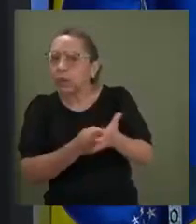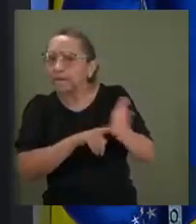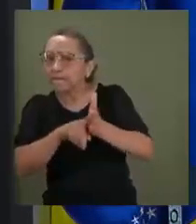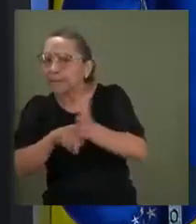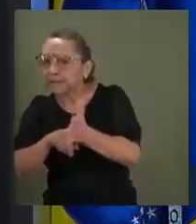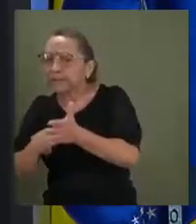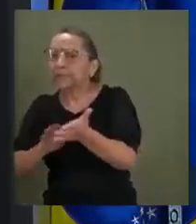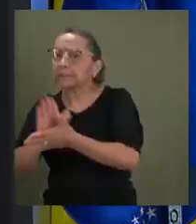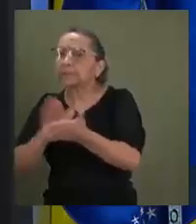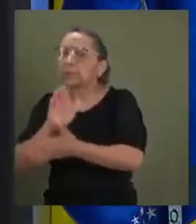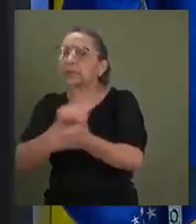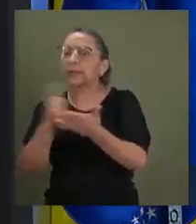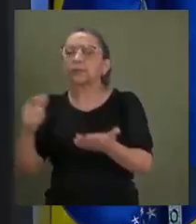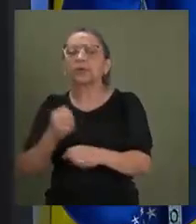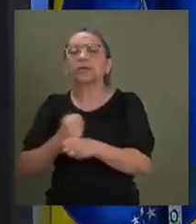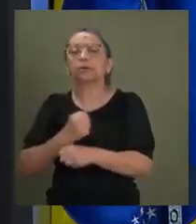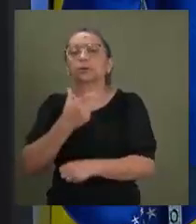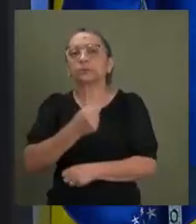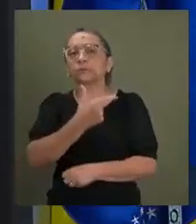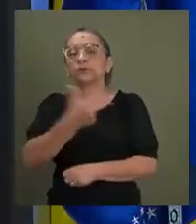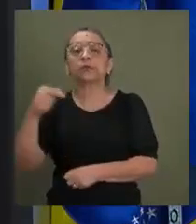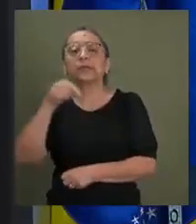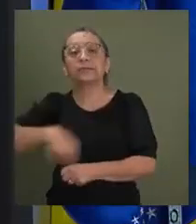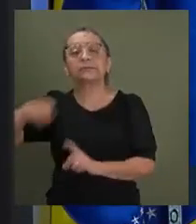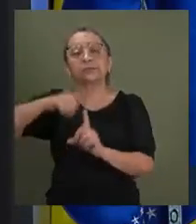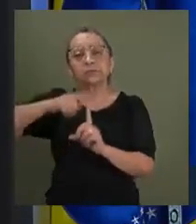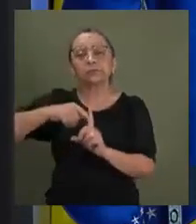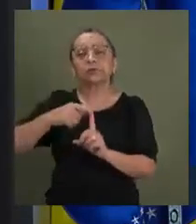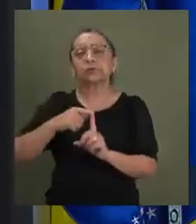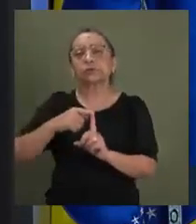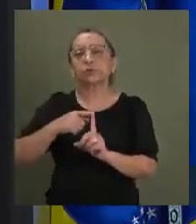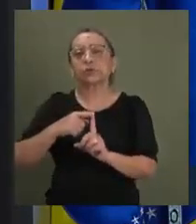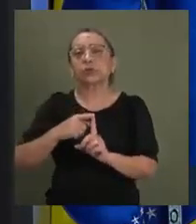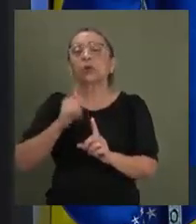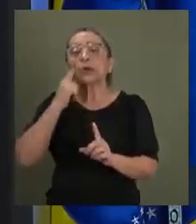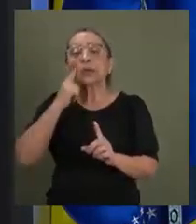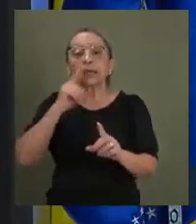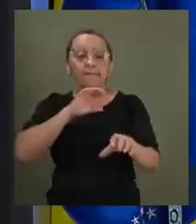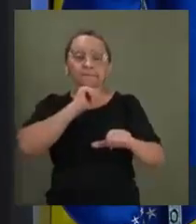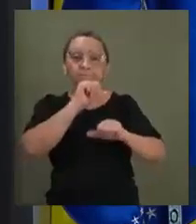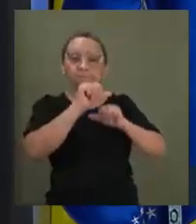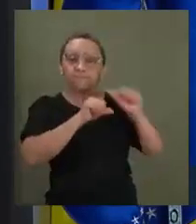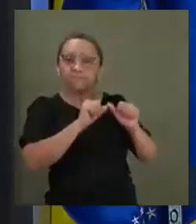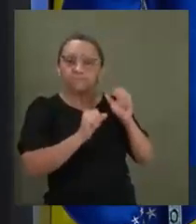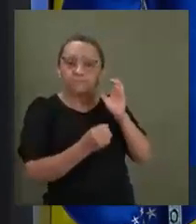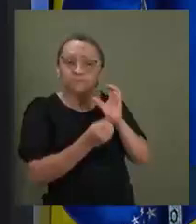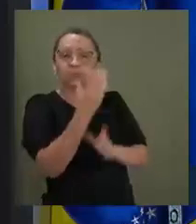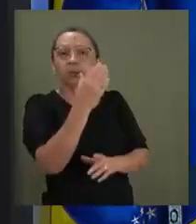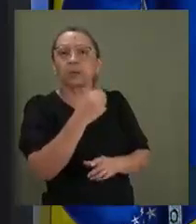publicado em 2022, que essa pseudouridina forma framing shipping ribossomal. O que é